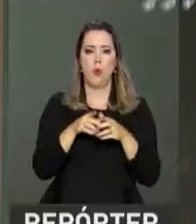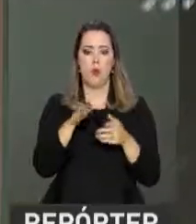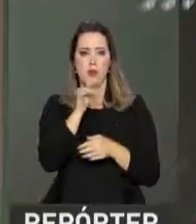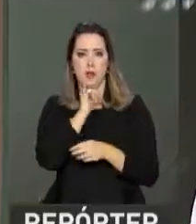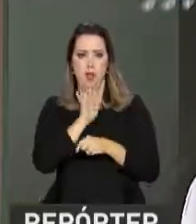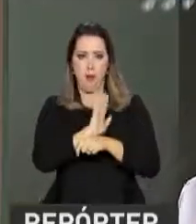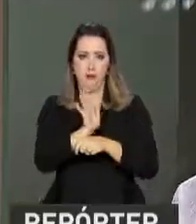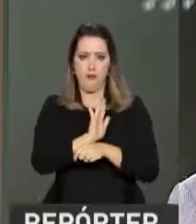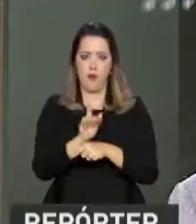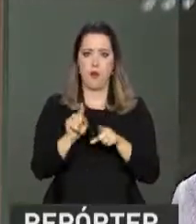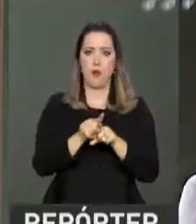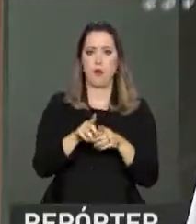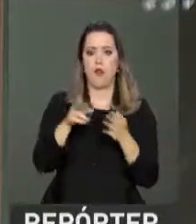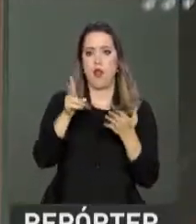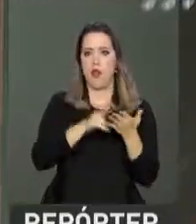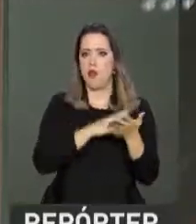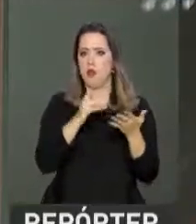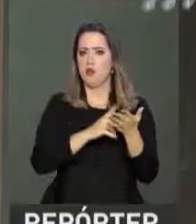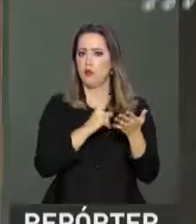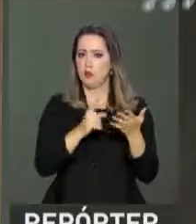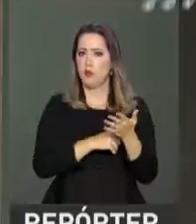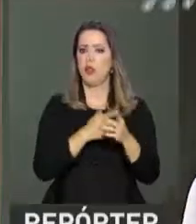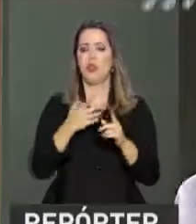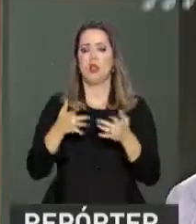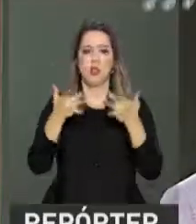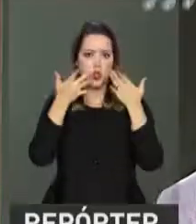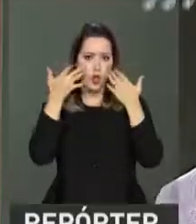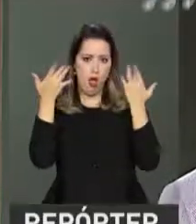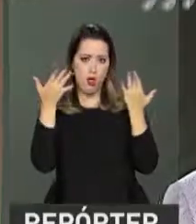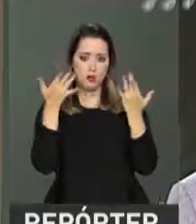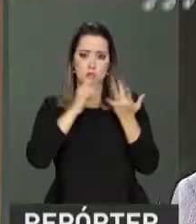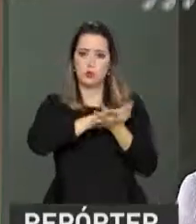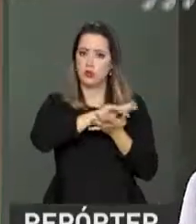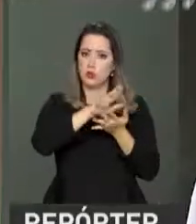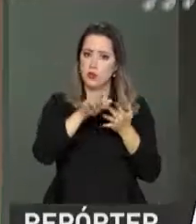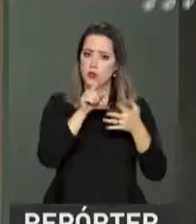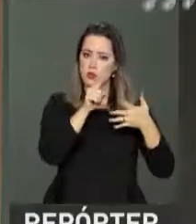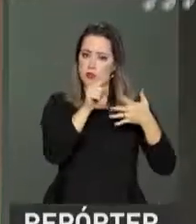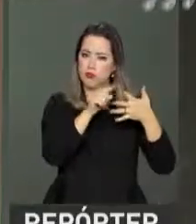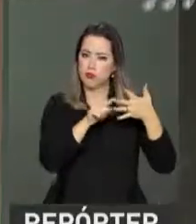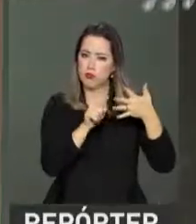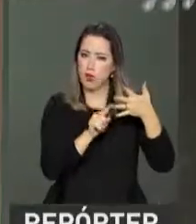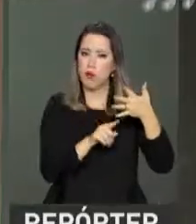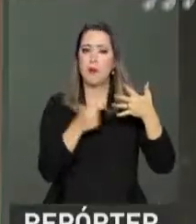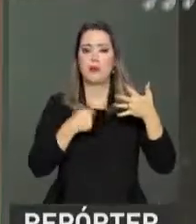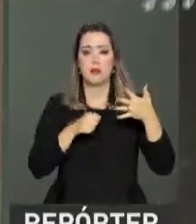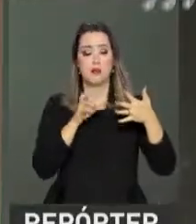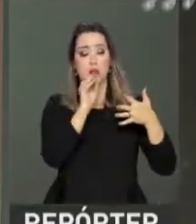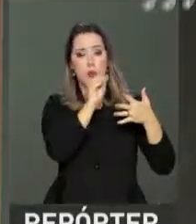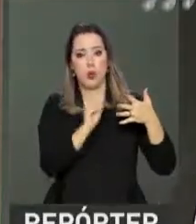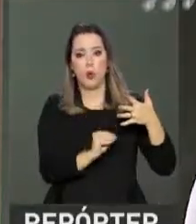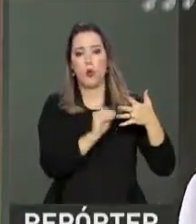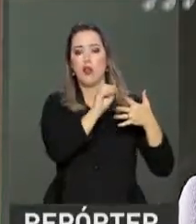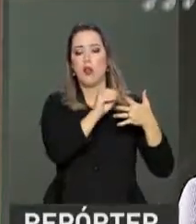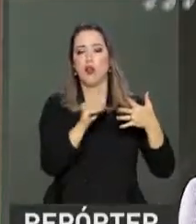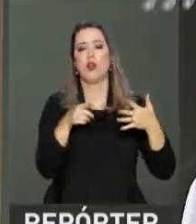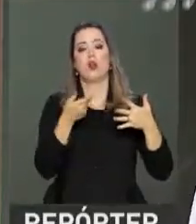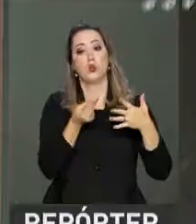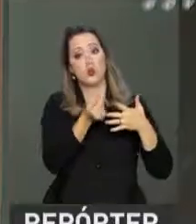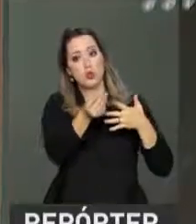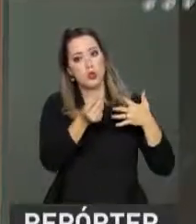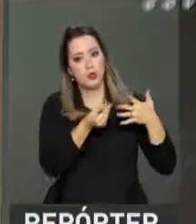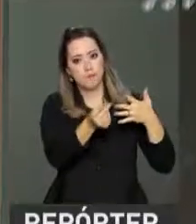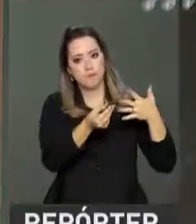audiovisual, tem a literatura, tem o teatro, enfim. E nós precisamos também zelar para que os